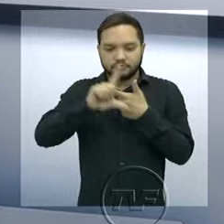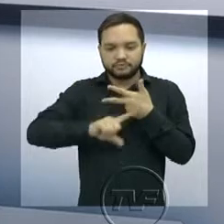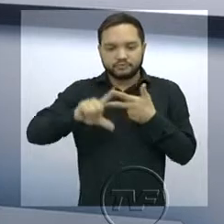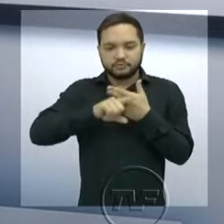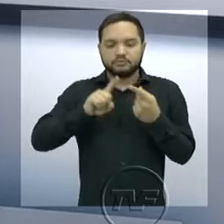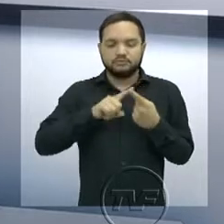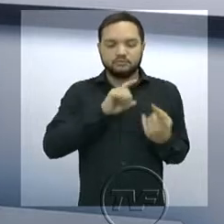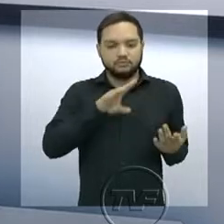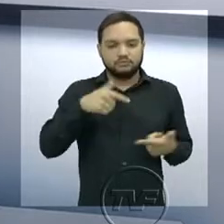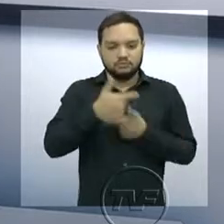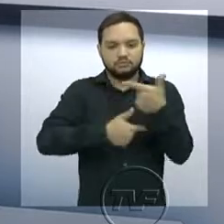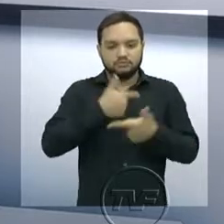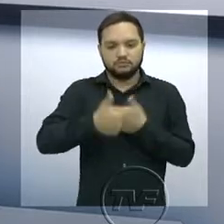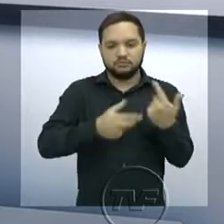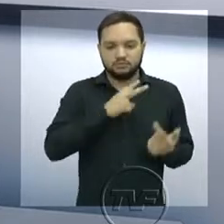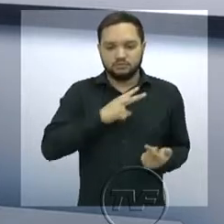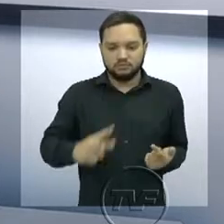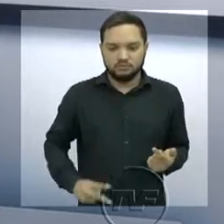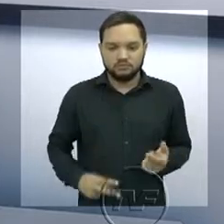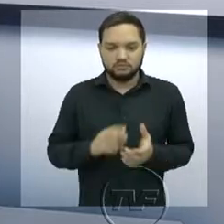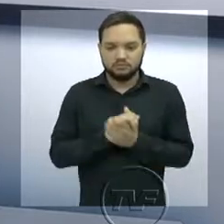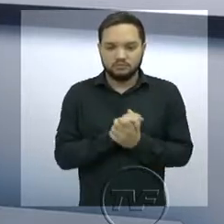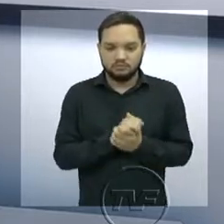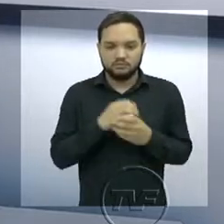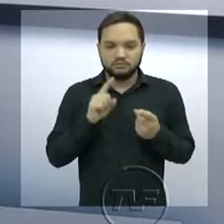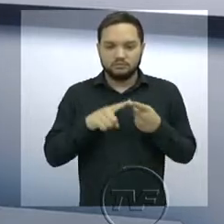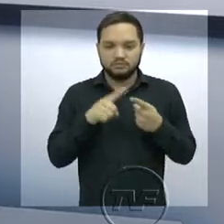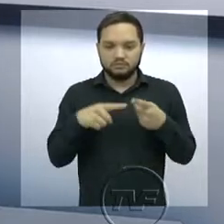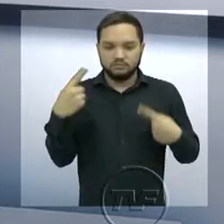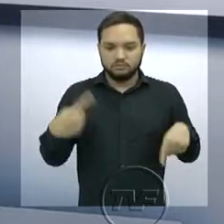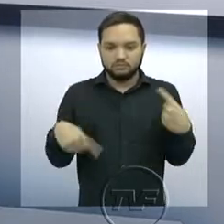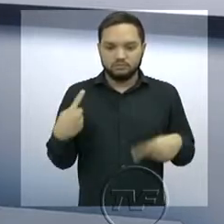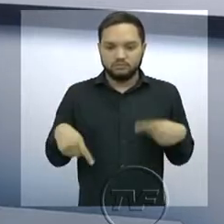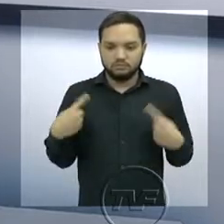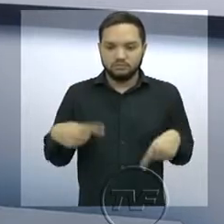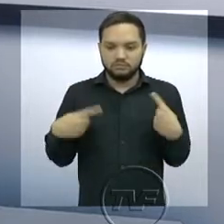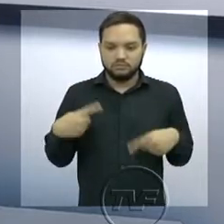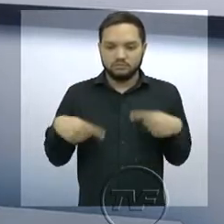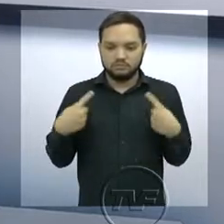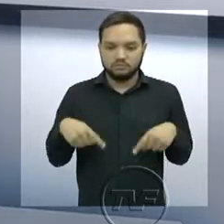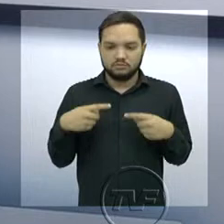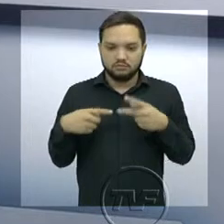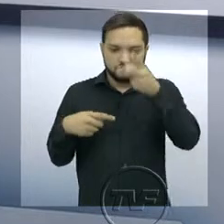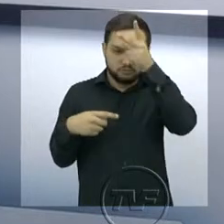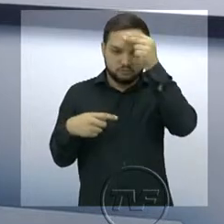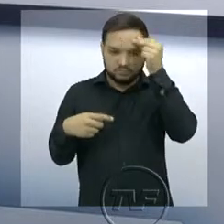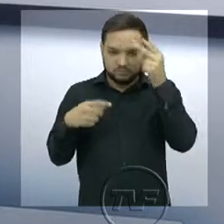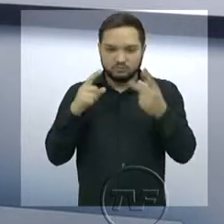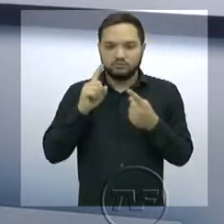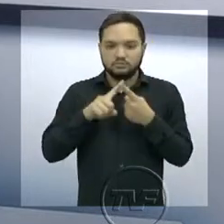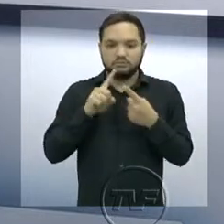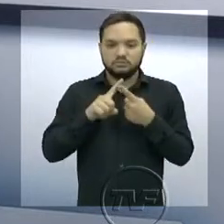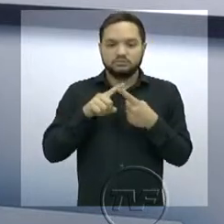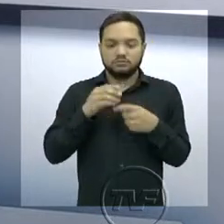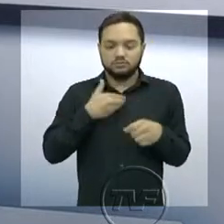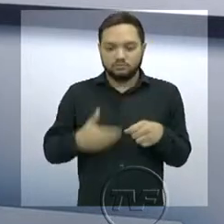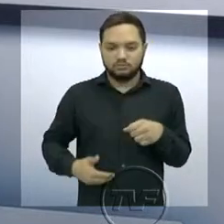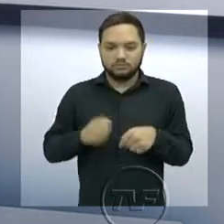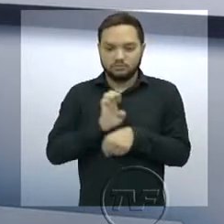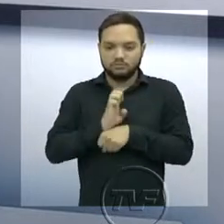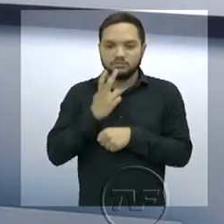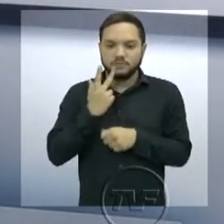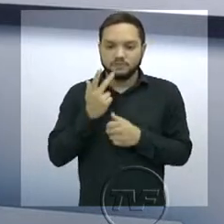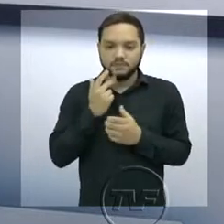de vereadores e deputados e também à política administrativa em Fortaleza e no estado do Ceará. É este o